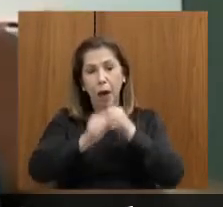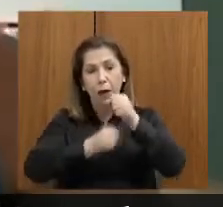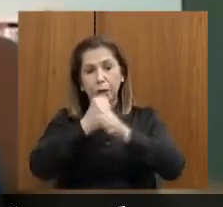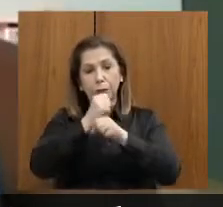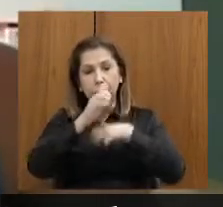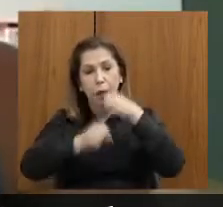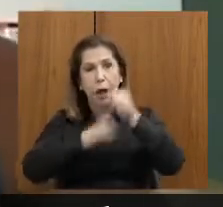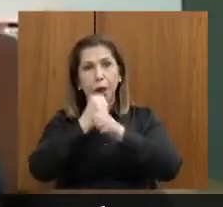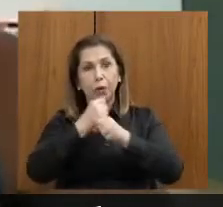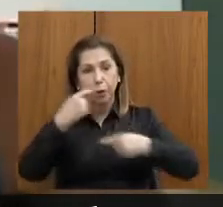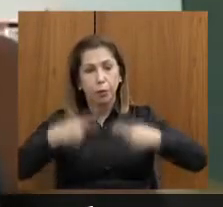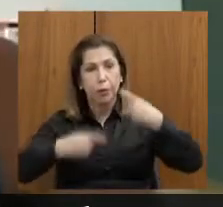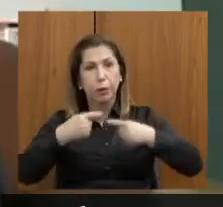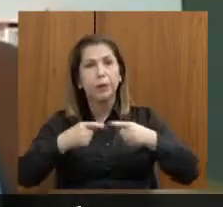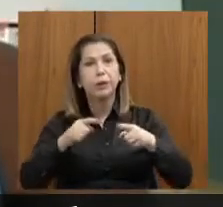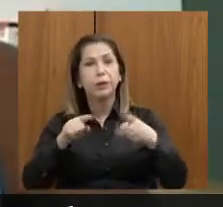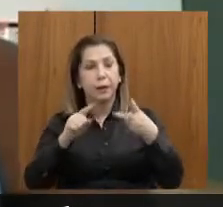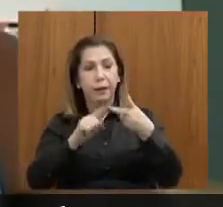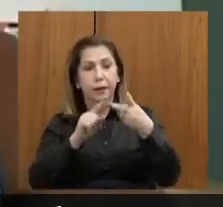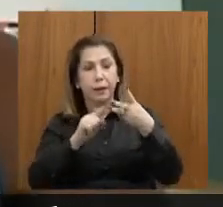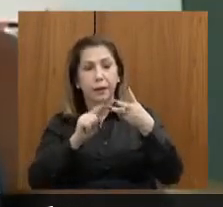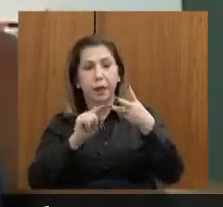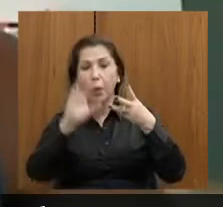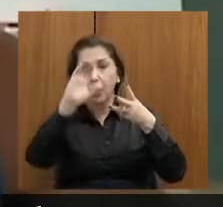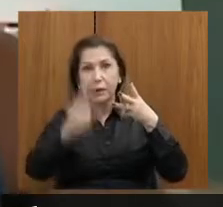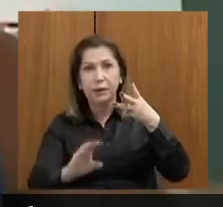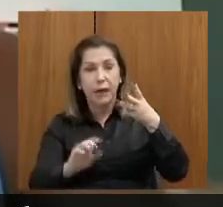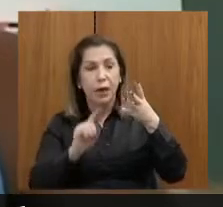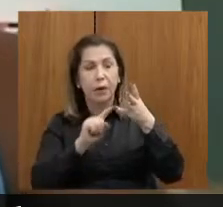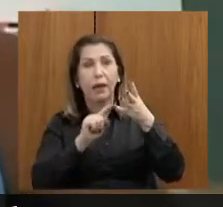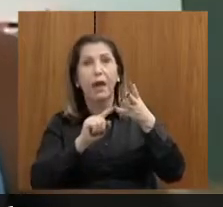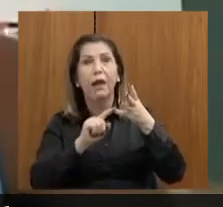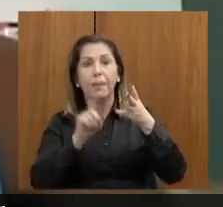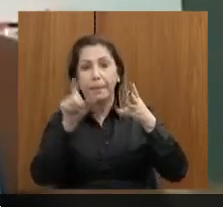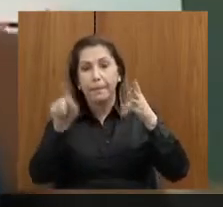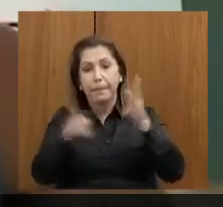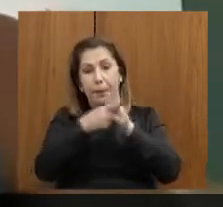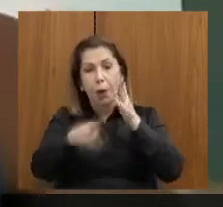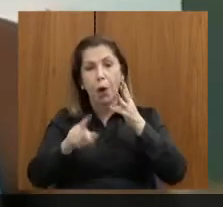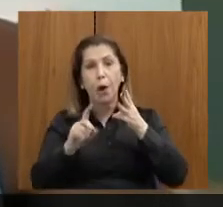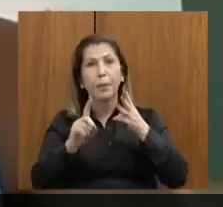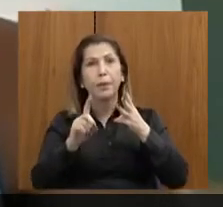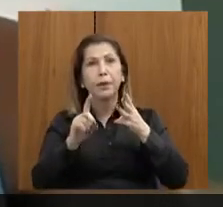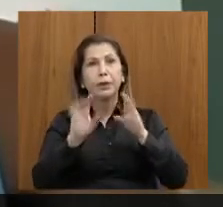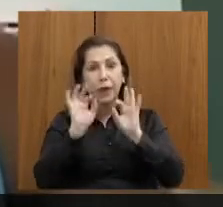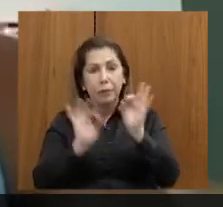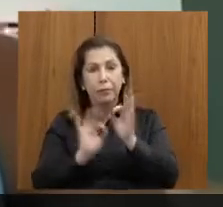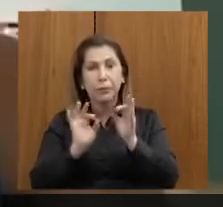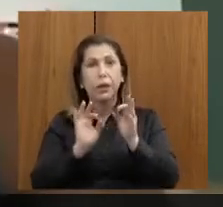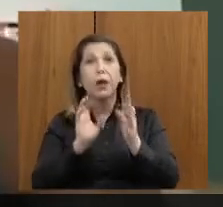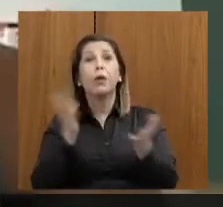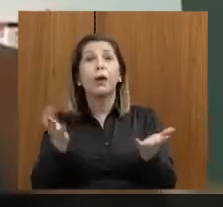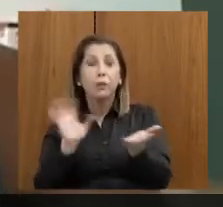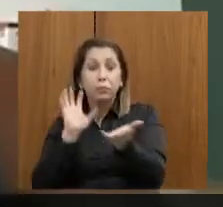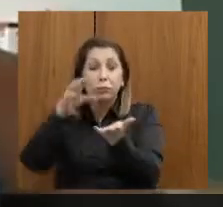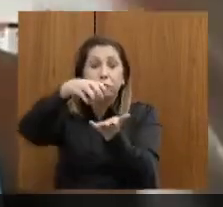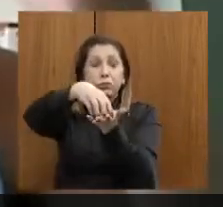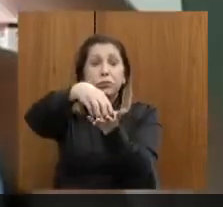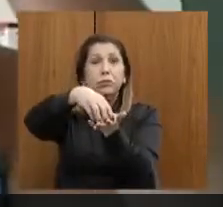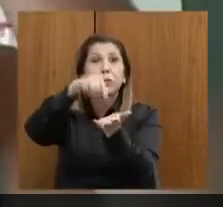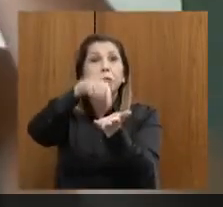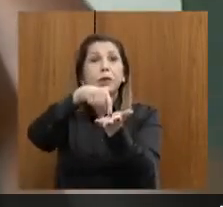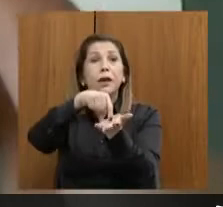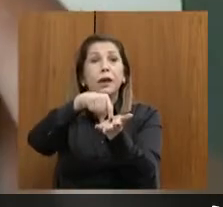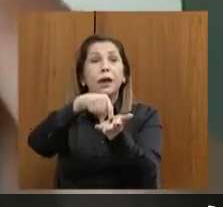essas políticas posso ser conselho possam delegacia especializada é pensar na Constituição de um centro de referência de combate ao racismo